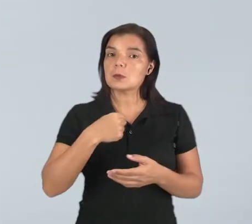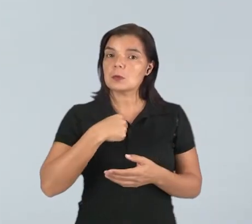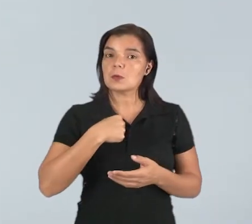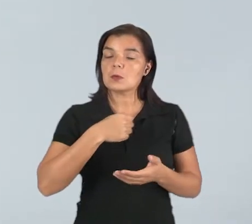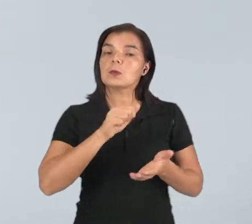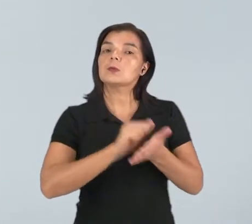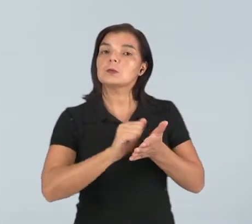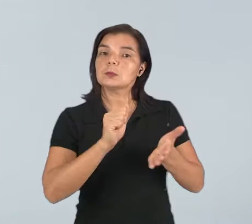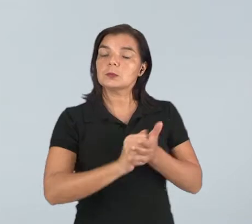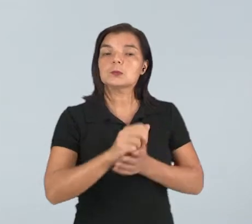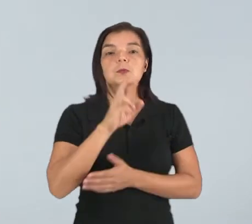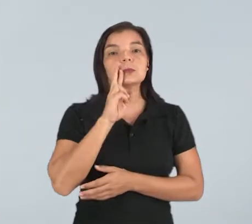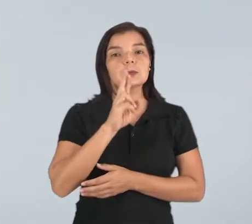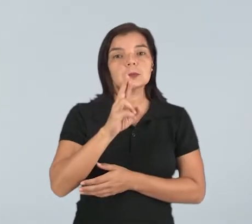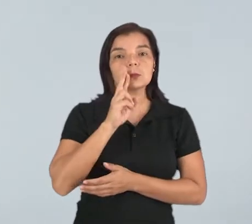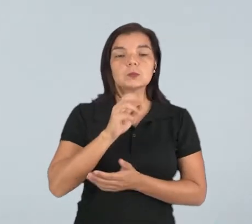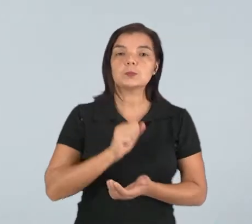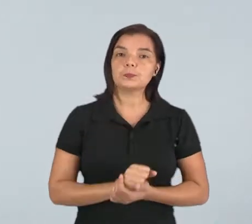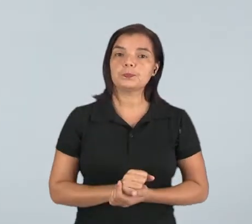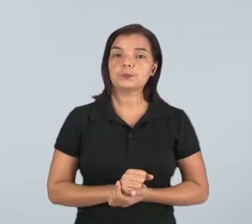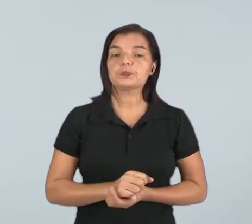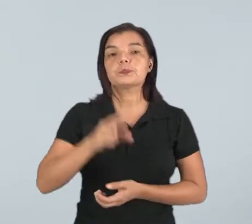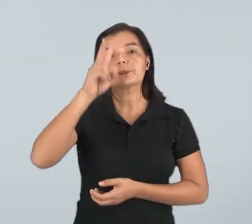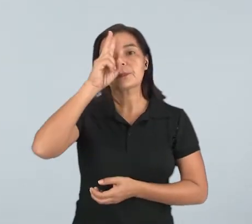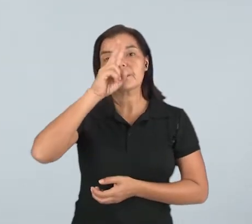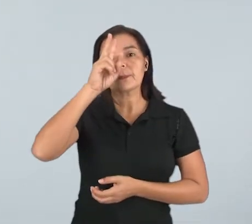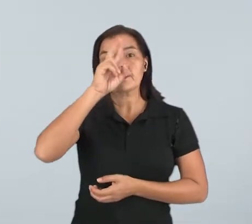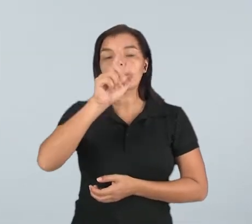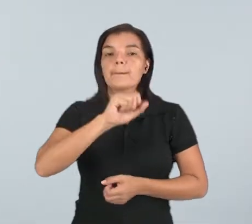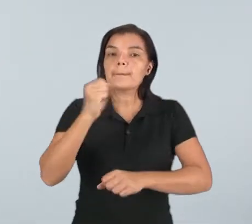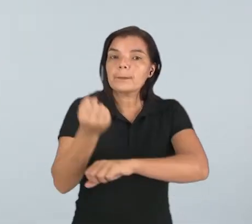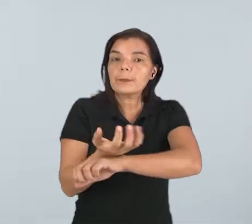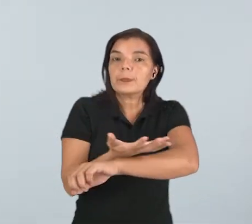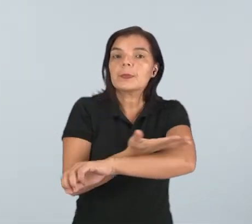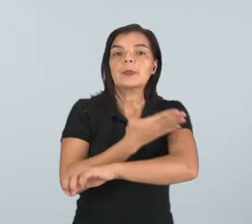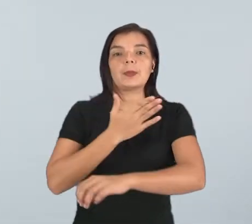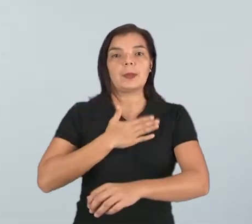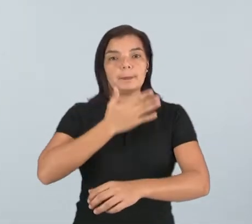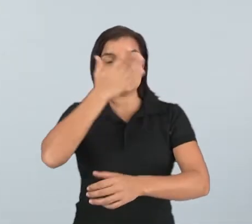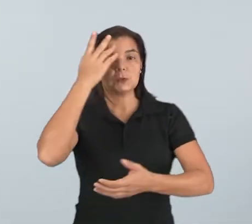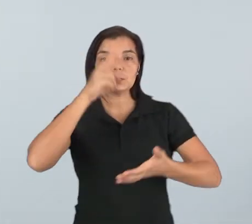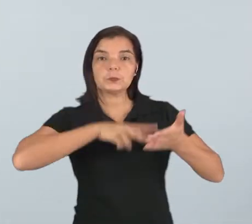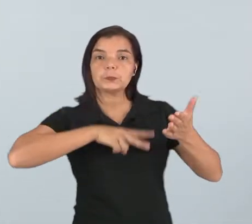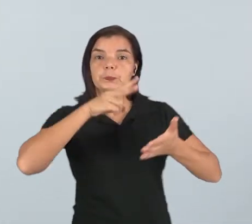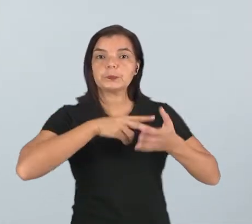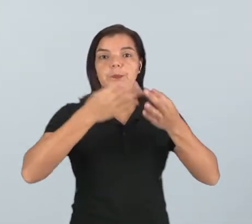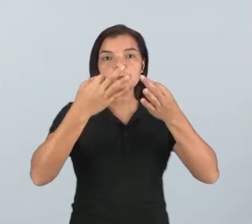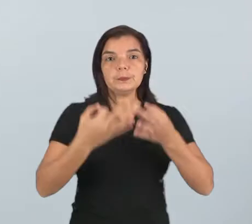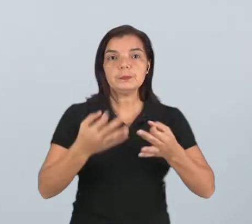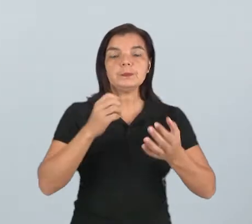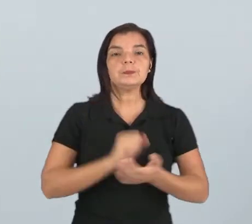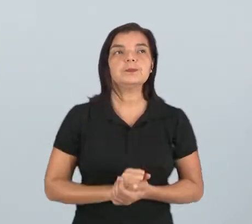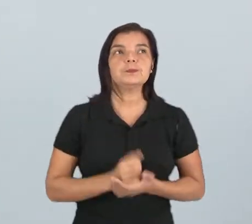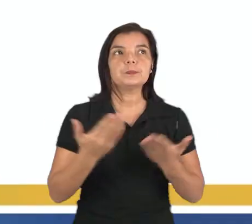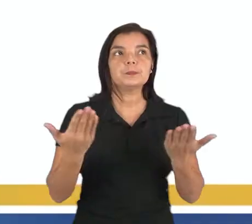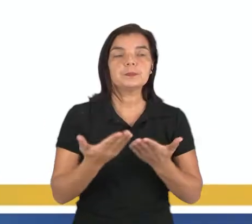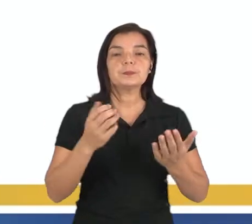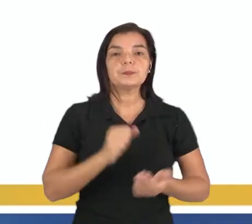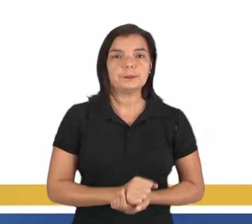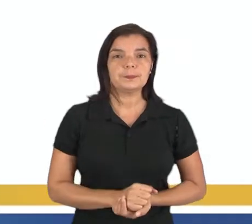vou escrever a resposta. Uma memória para emocionar o meu leitor, certo? E vamos lá